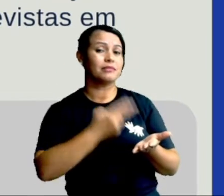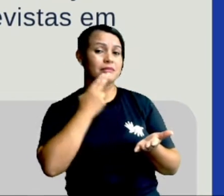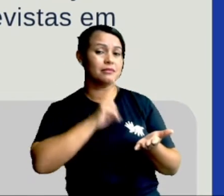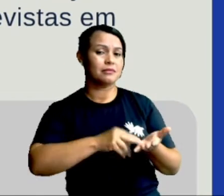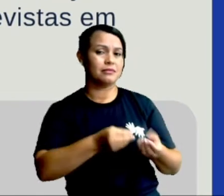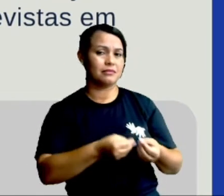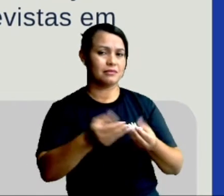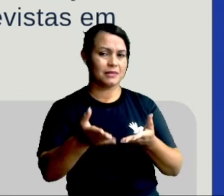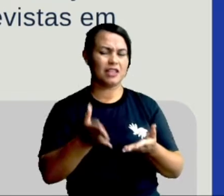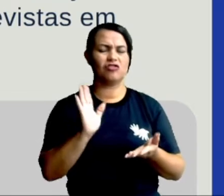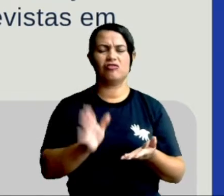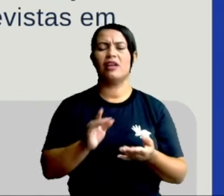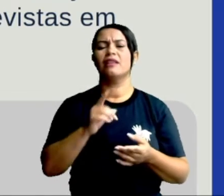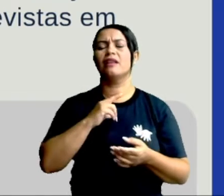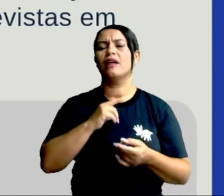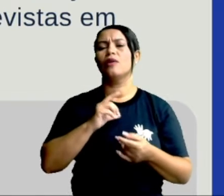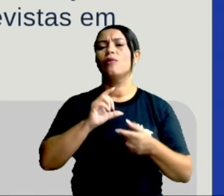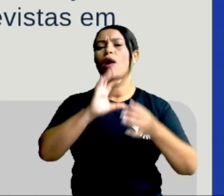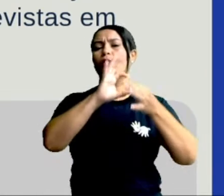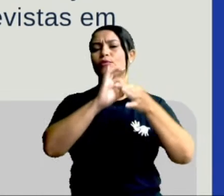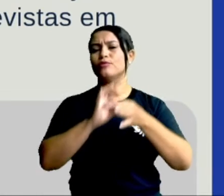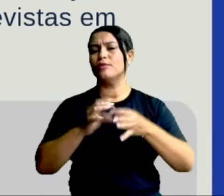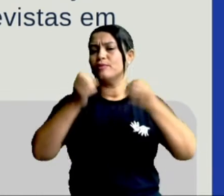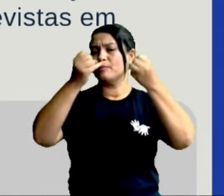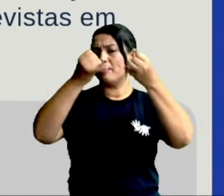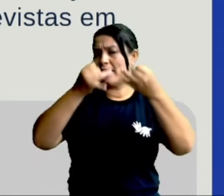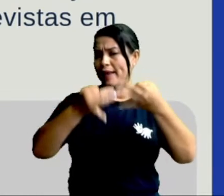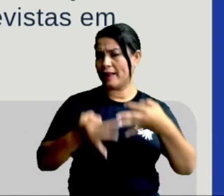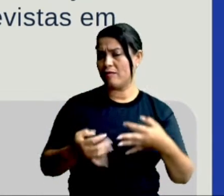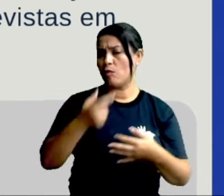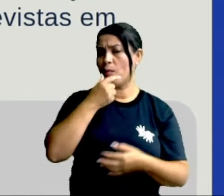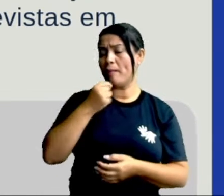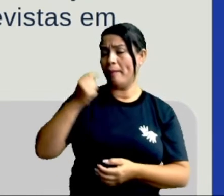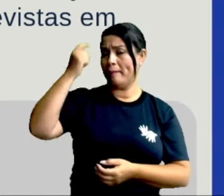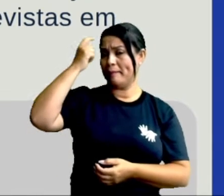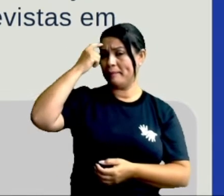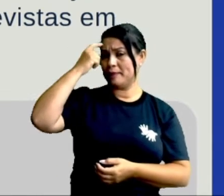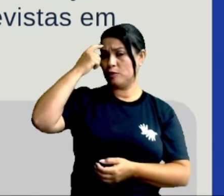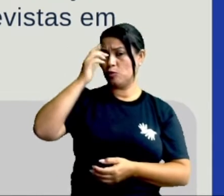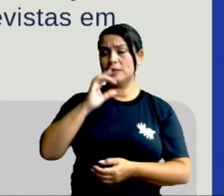Essa conjunção explicativa aqui, ele deduziu,